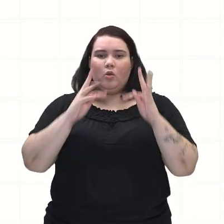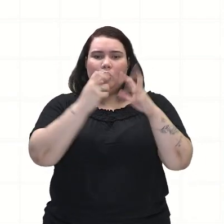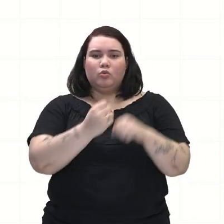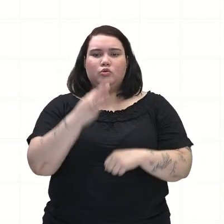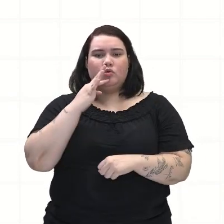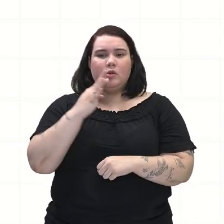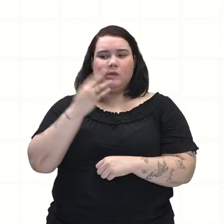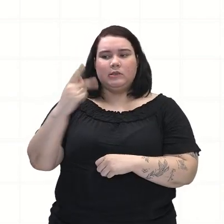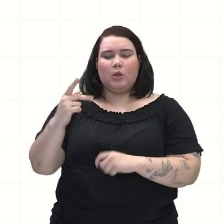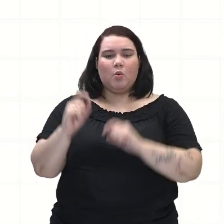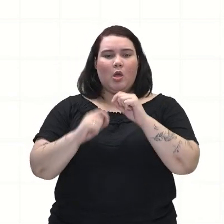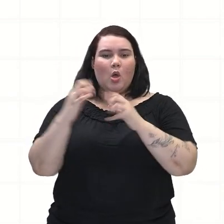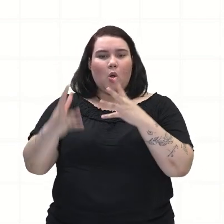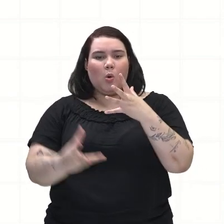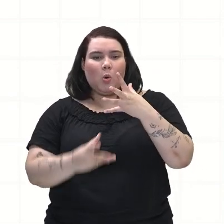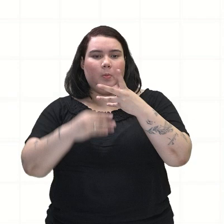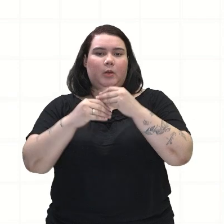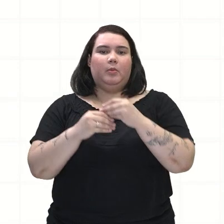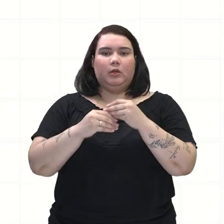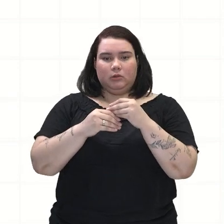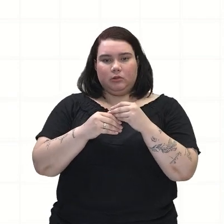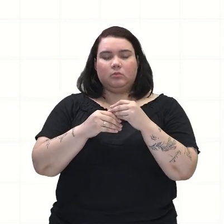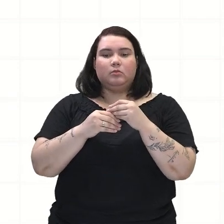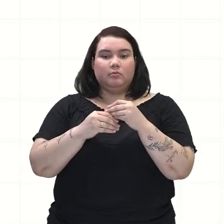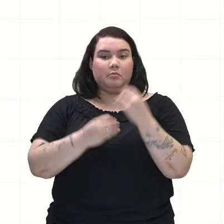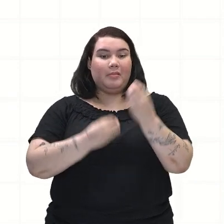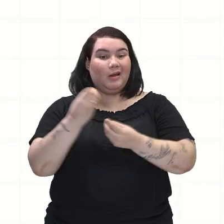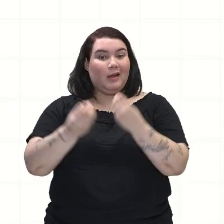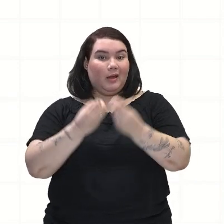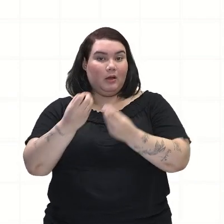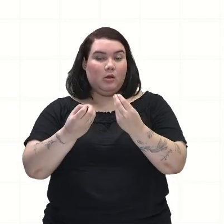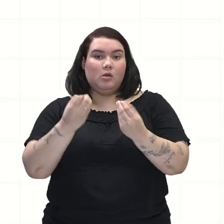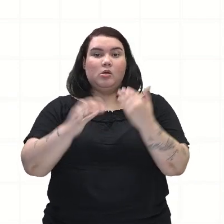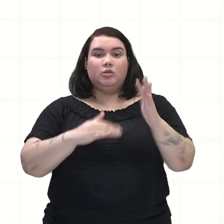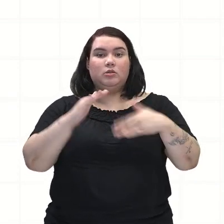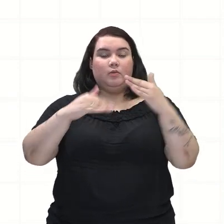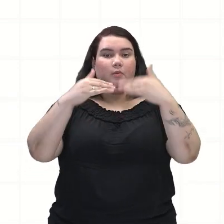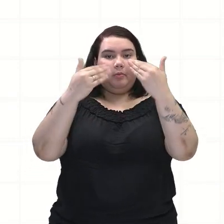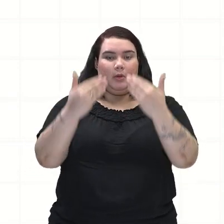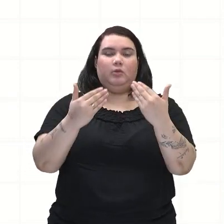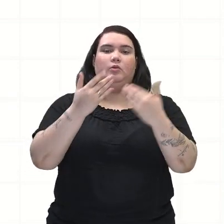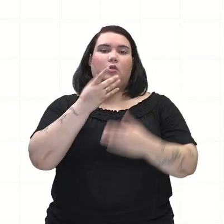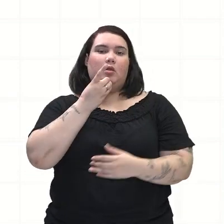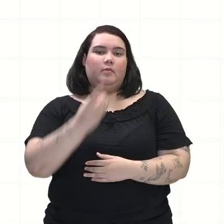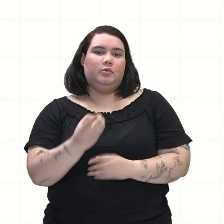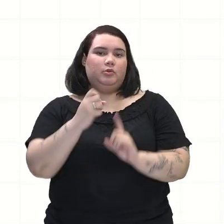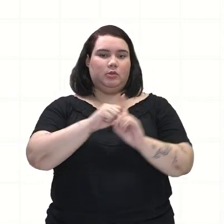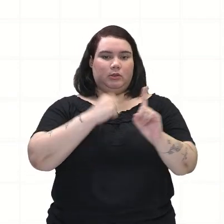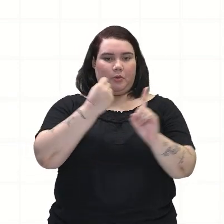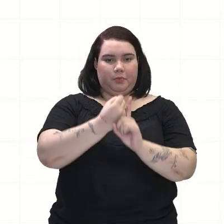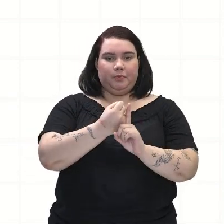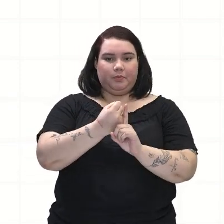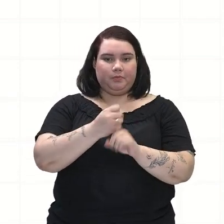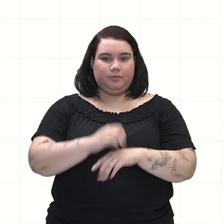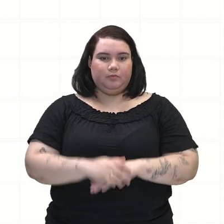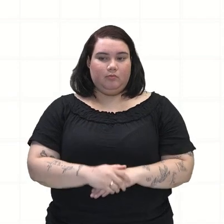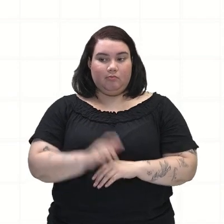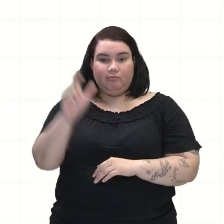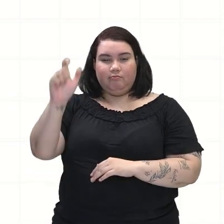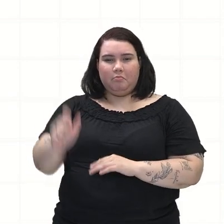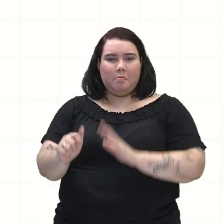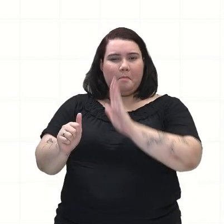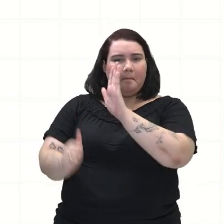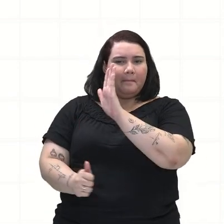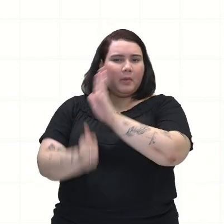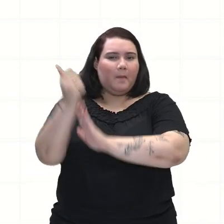sua contribuição para o desenvolvimento do darwinismo social. Ele